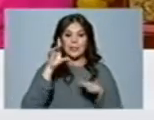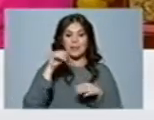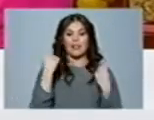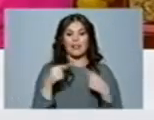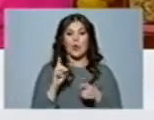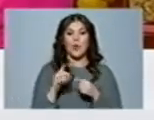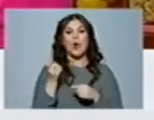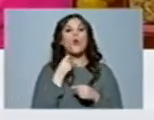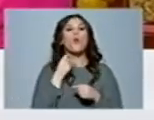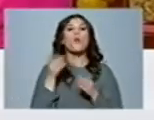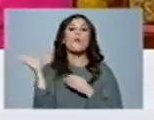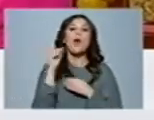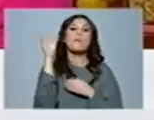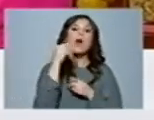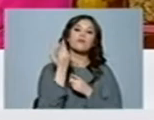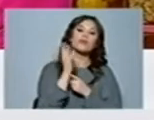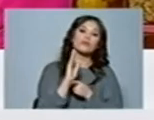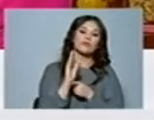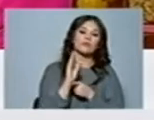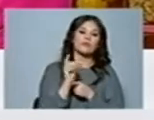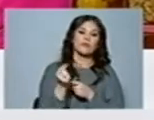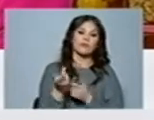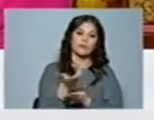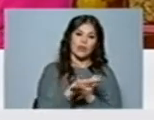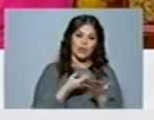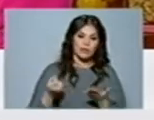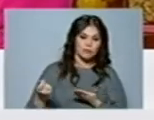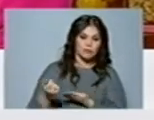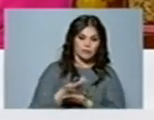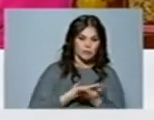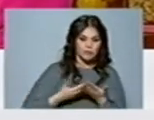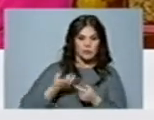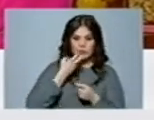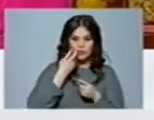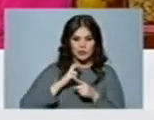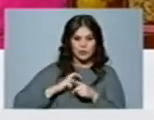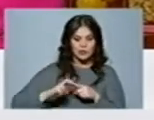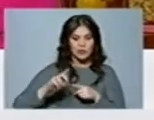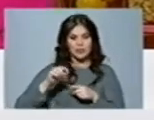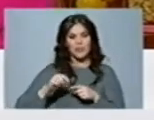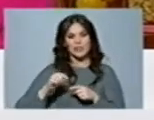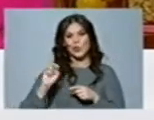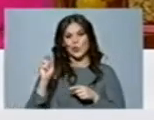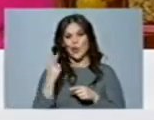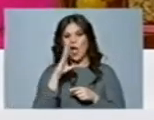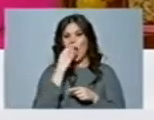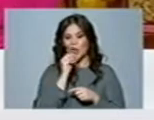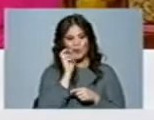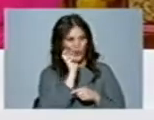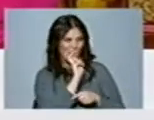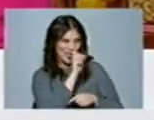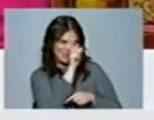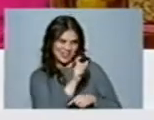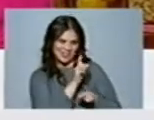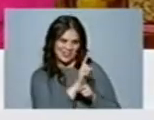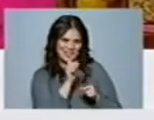cursos que funcionam muito bem. Desde economia, de eletrónica, cumprimentamos 2 alunos que estão aqui a olhar para si. Também. Como quem